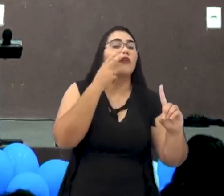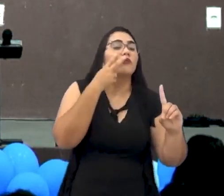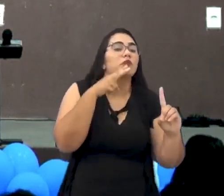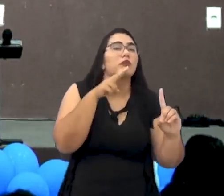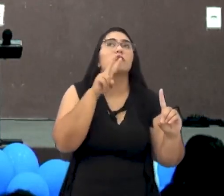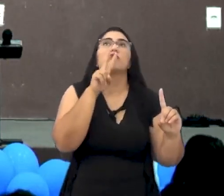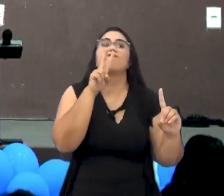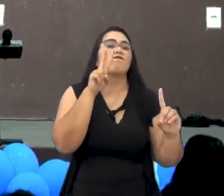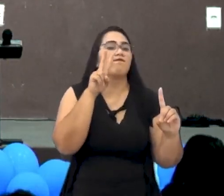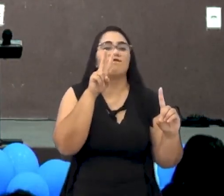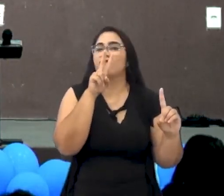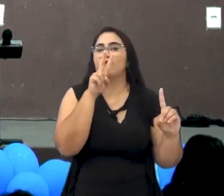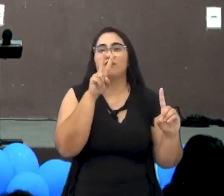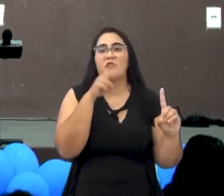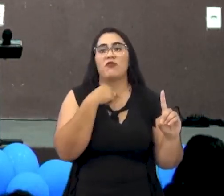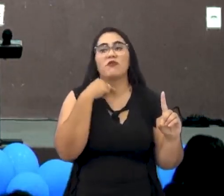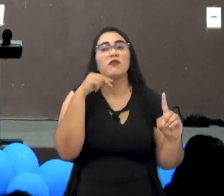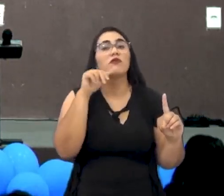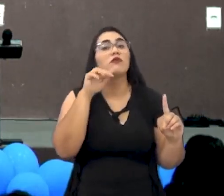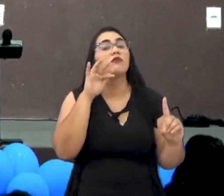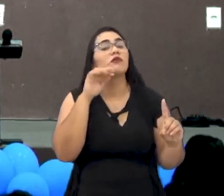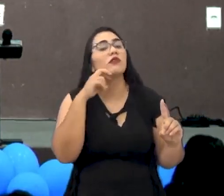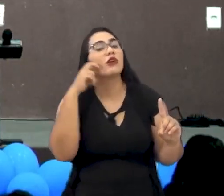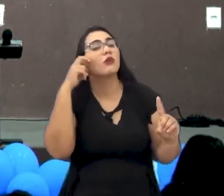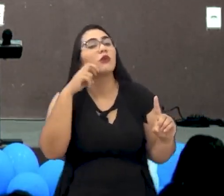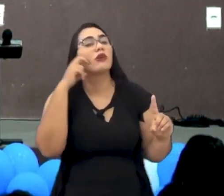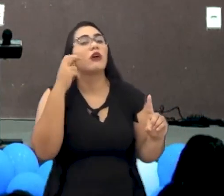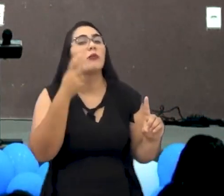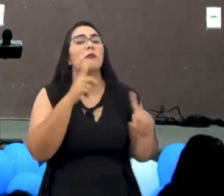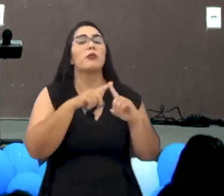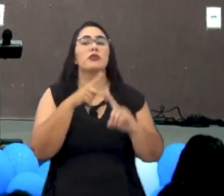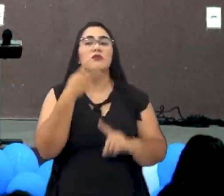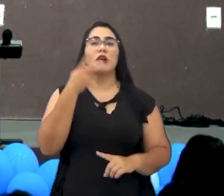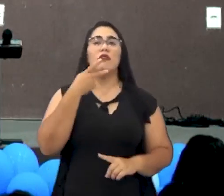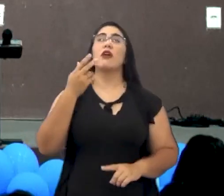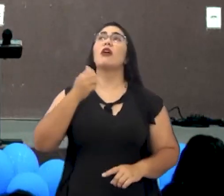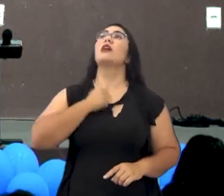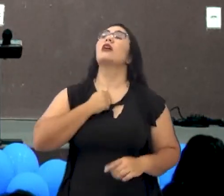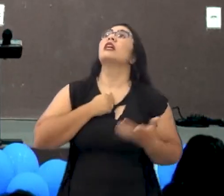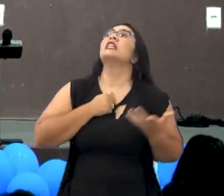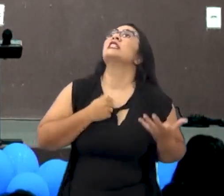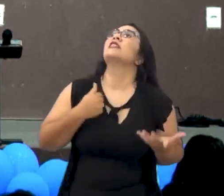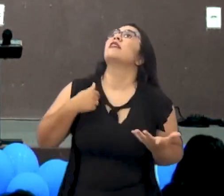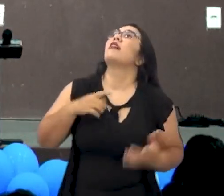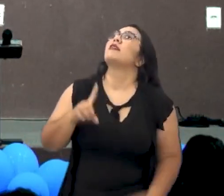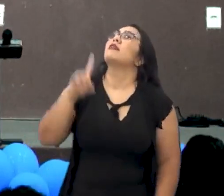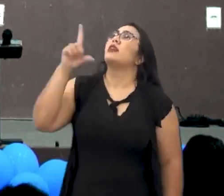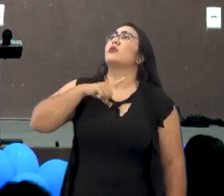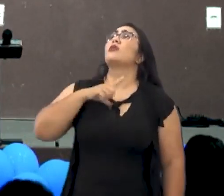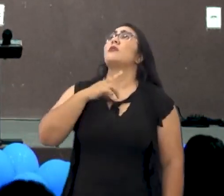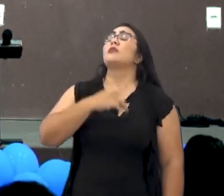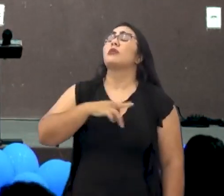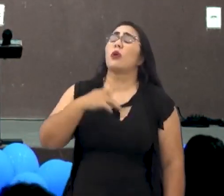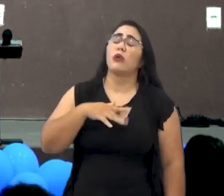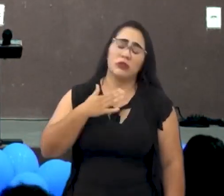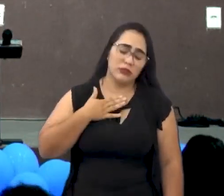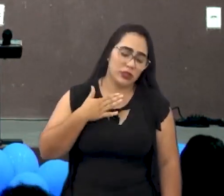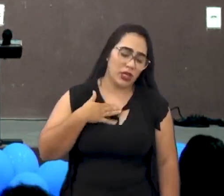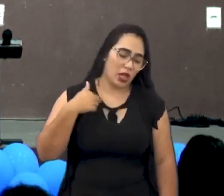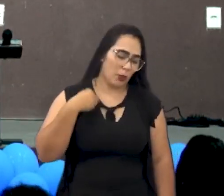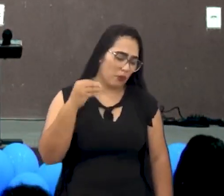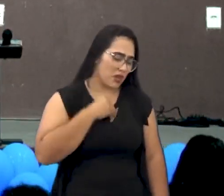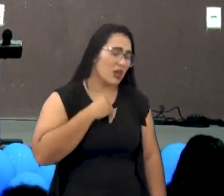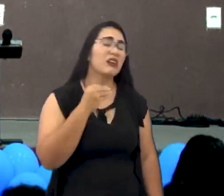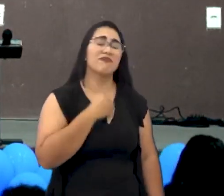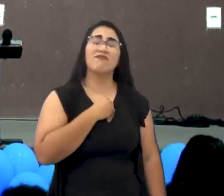céu, mas batia no peito dizendo, ó Deus, tem pena de mim que sou